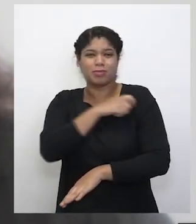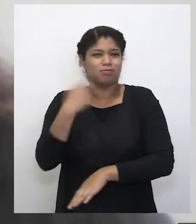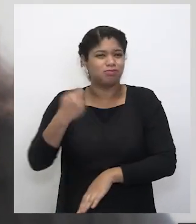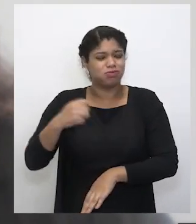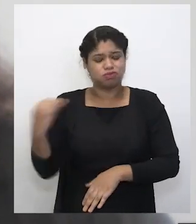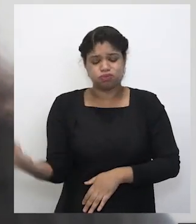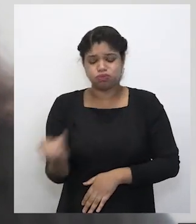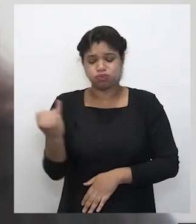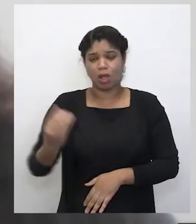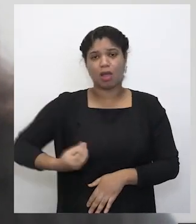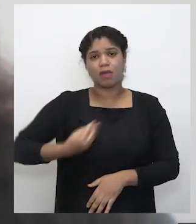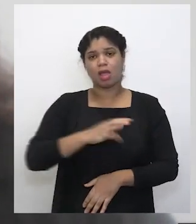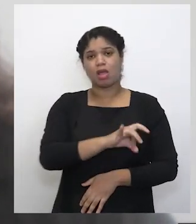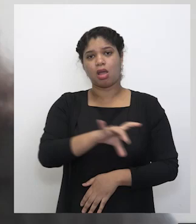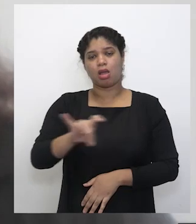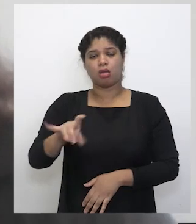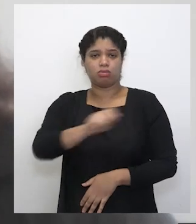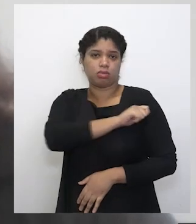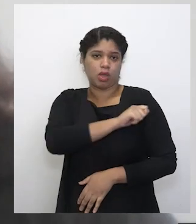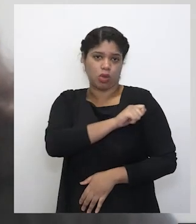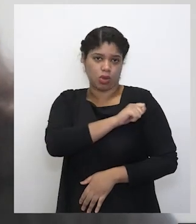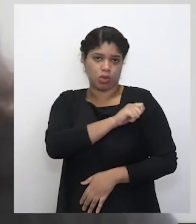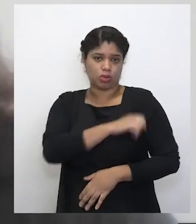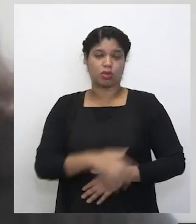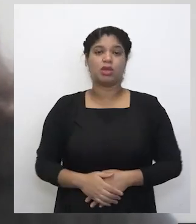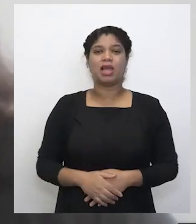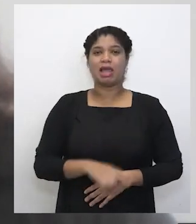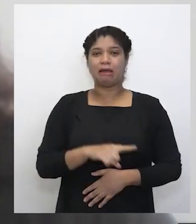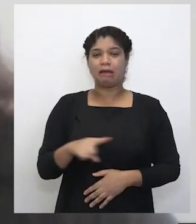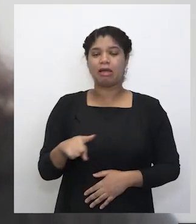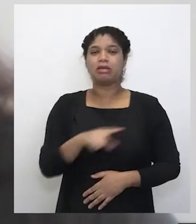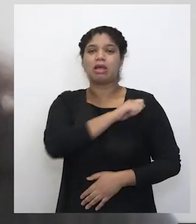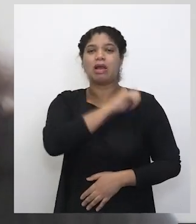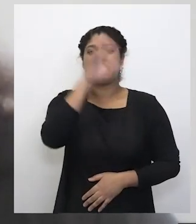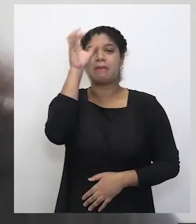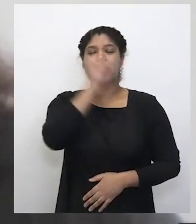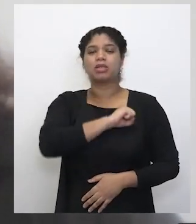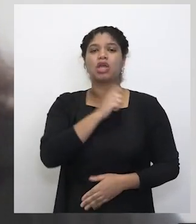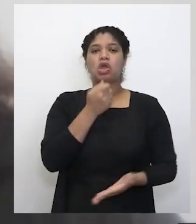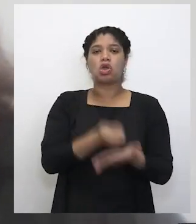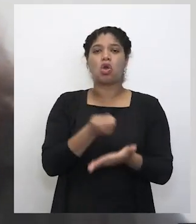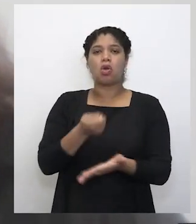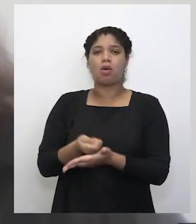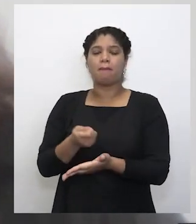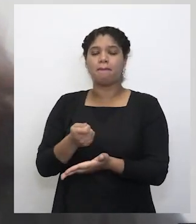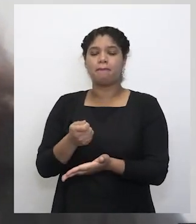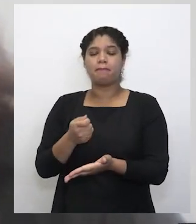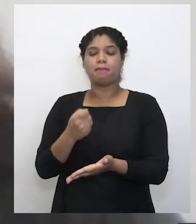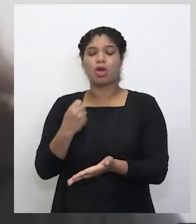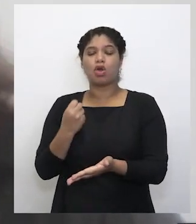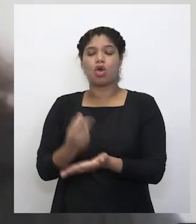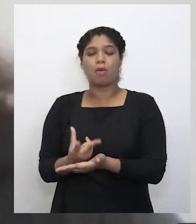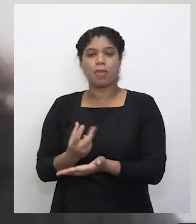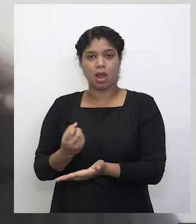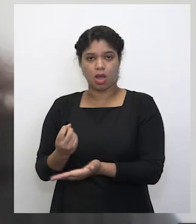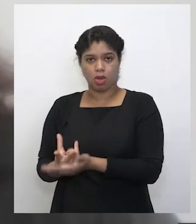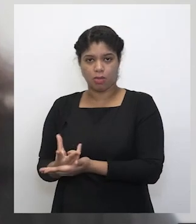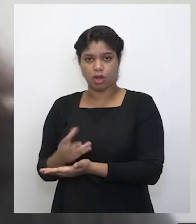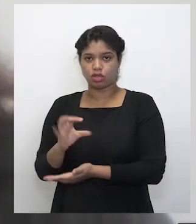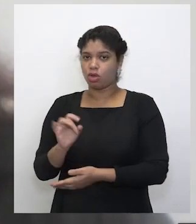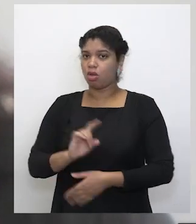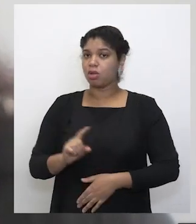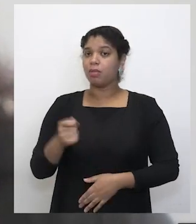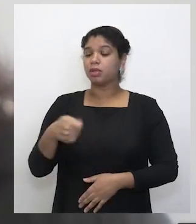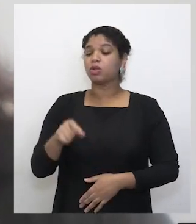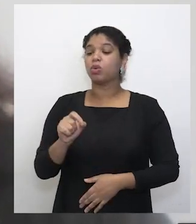dos estudantes. Não só o comprar, eles têm que entender que eles precisam